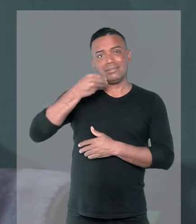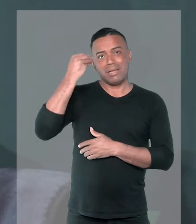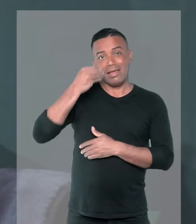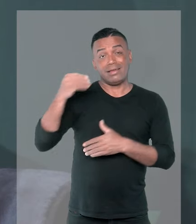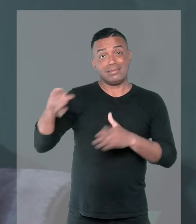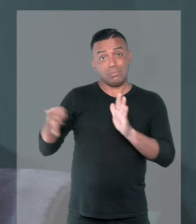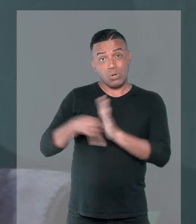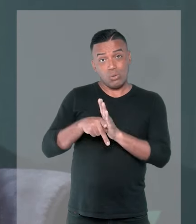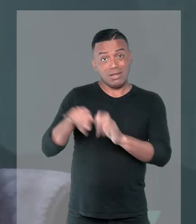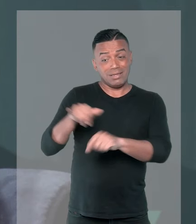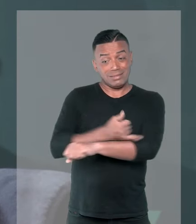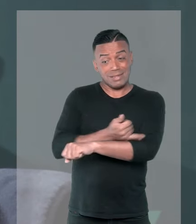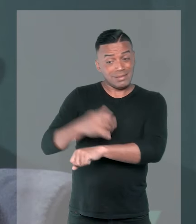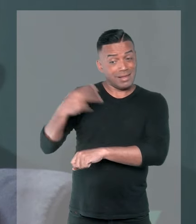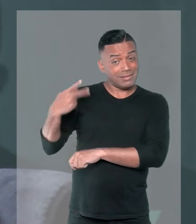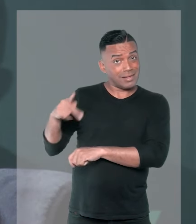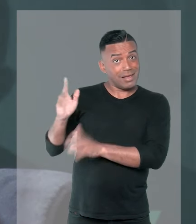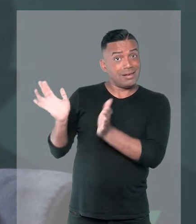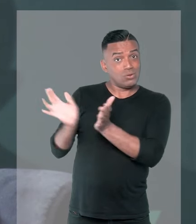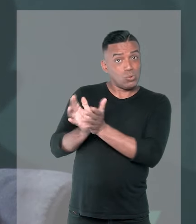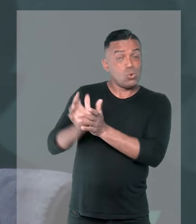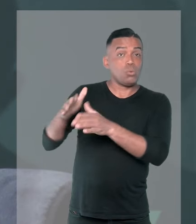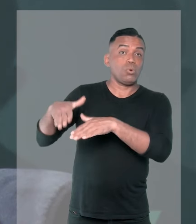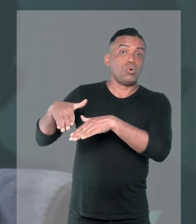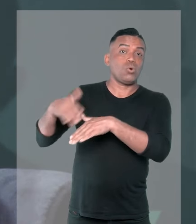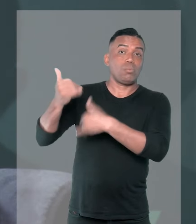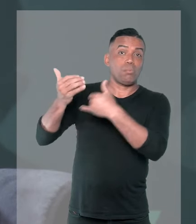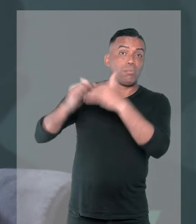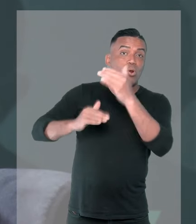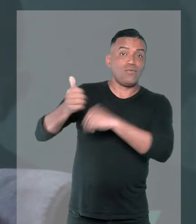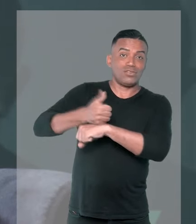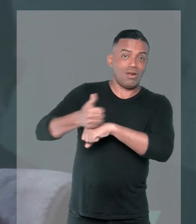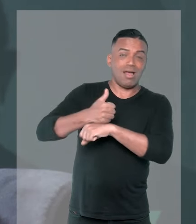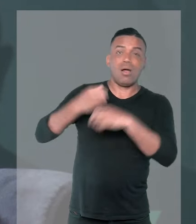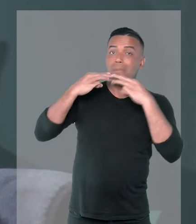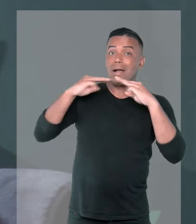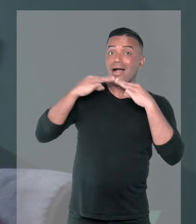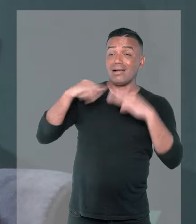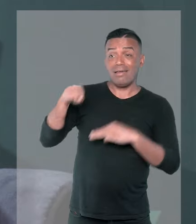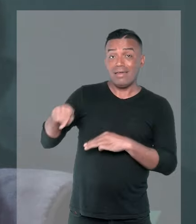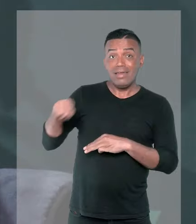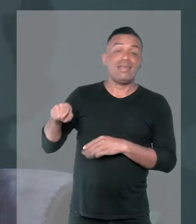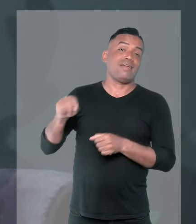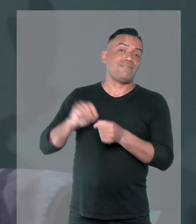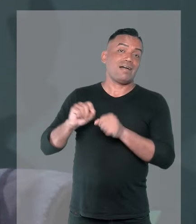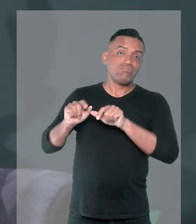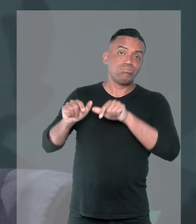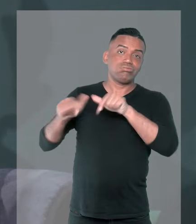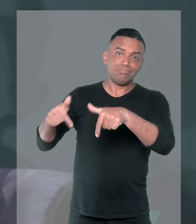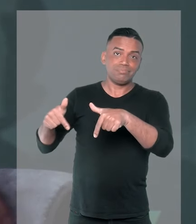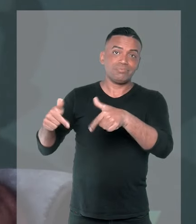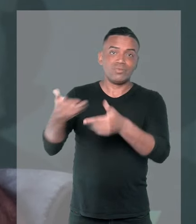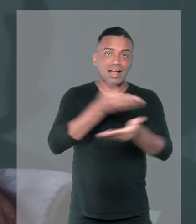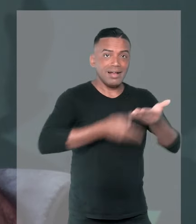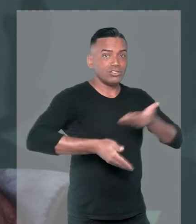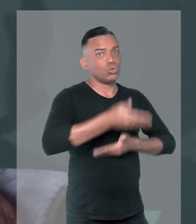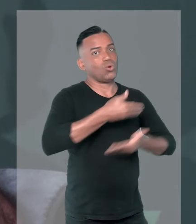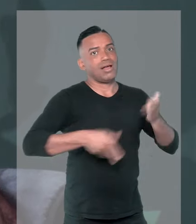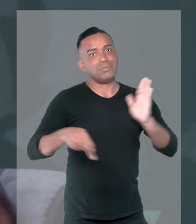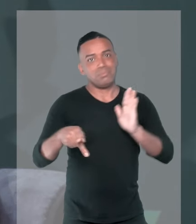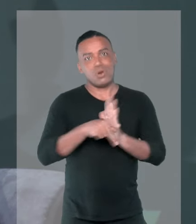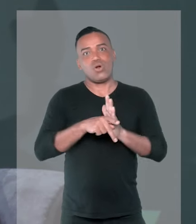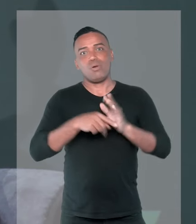estratégia do marketing obviamente que certas horas não vem nem dele vem para ele fazer ou executar e que isso tem que ser articulado com a interpretação do